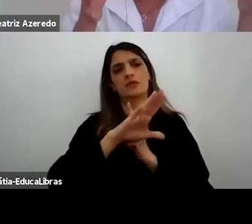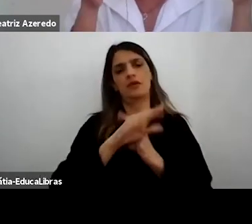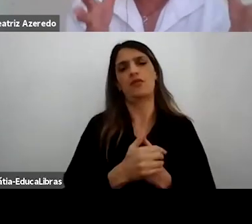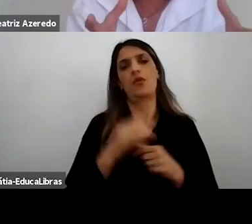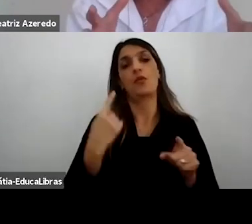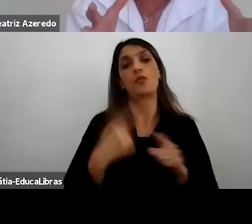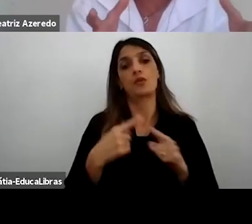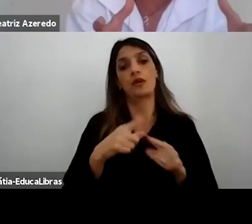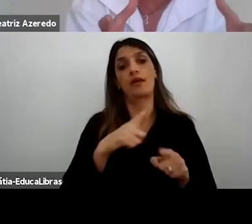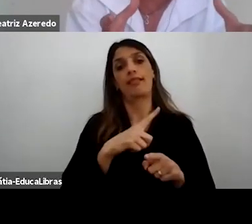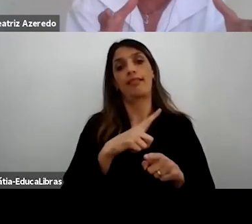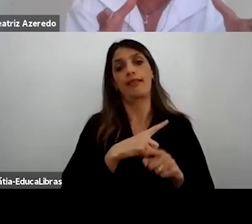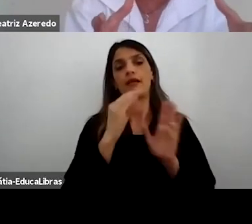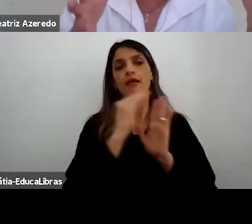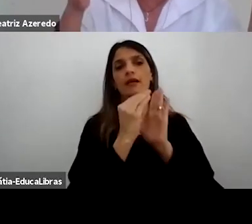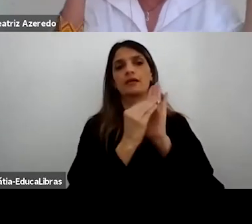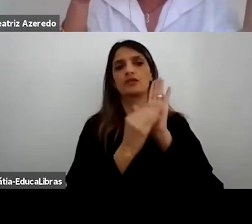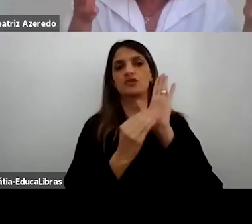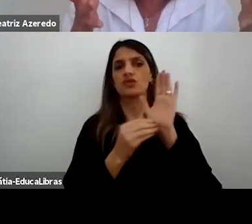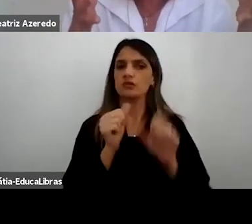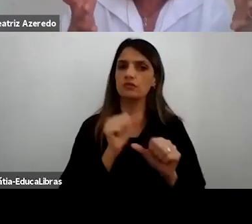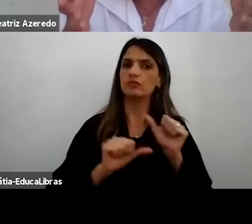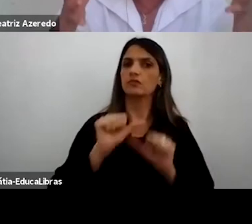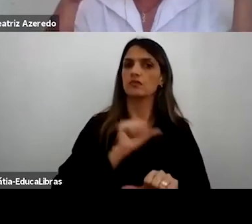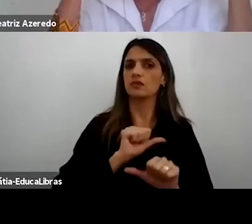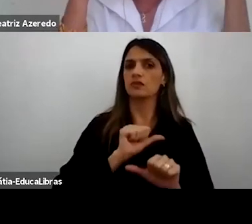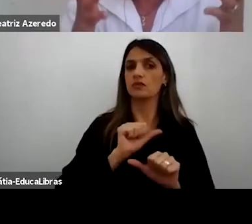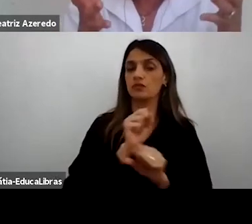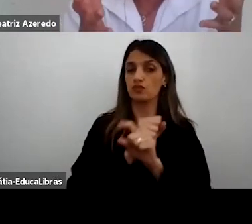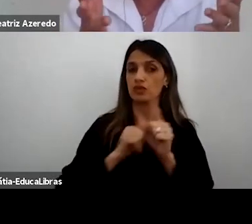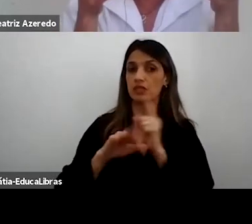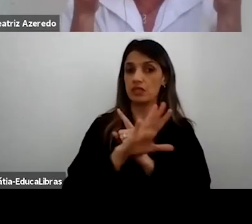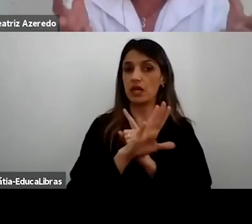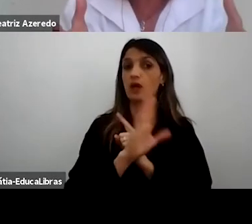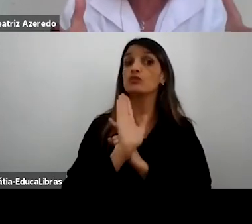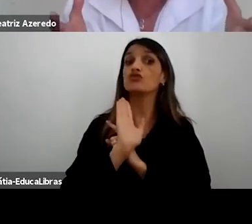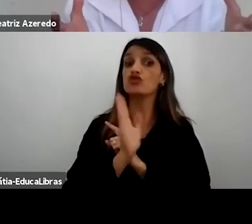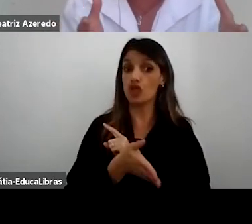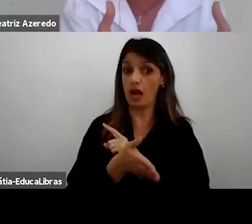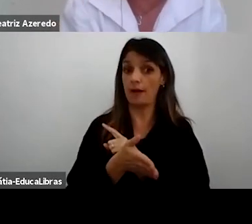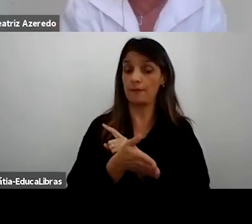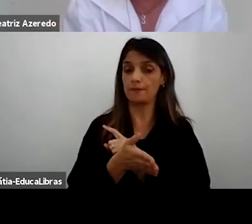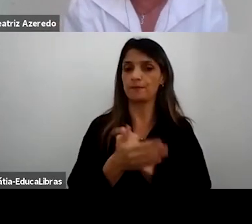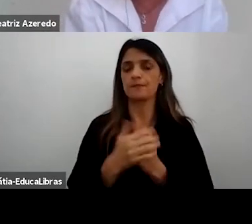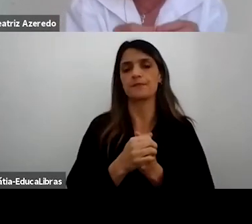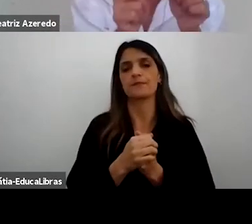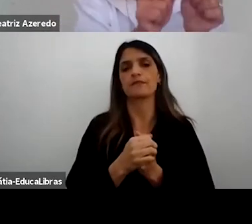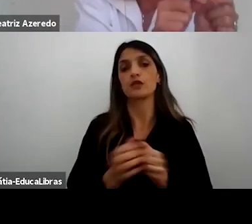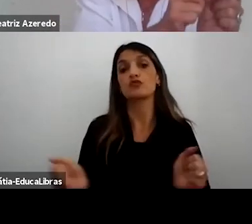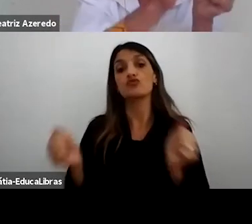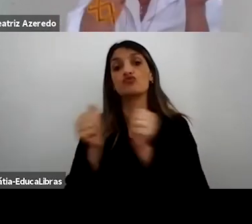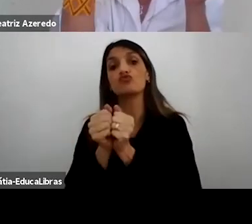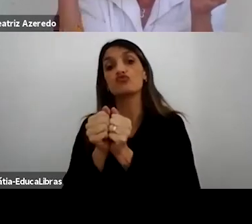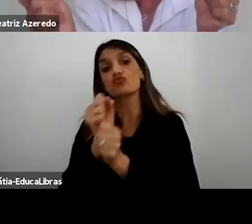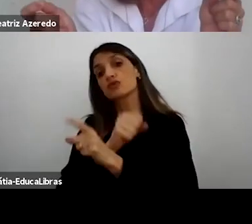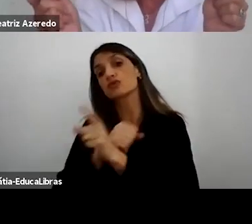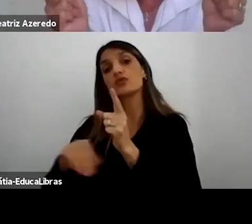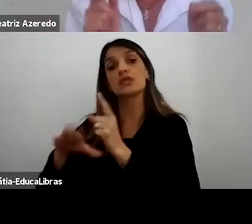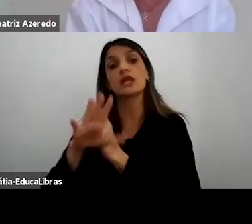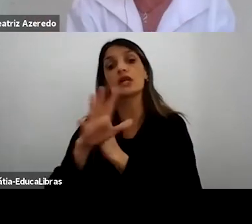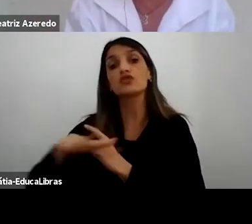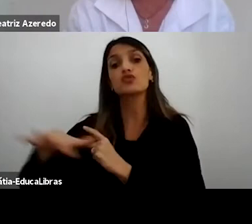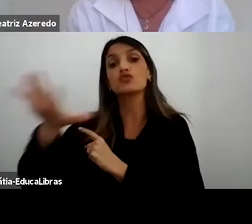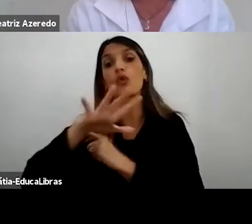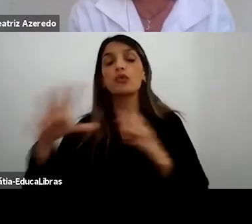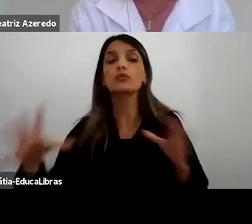tem uma agenda de transformação social muito visível, muito pactuada com a sociedade como um todo e